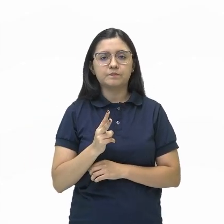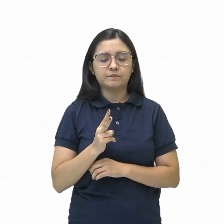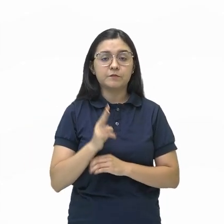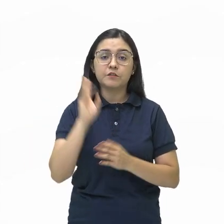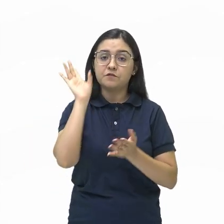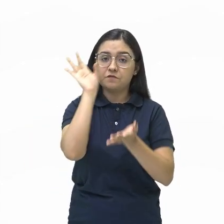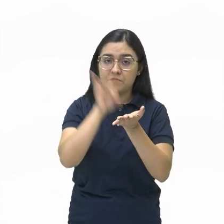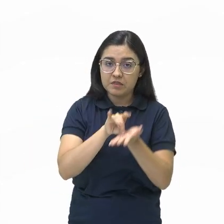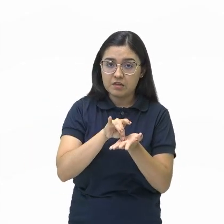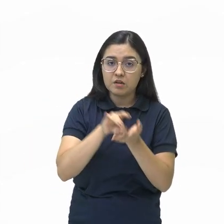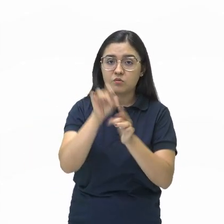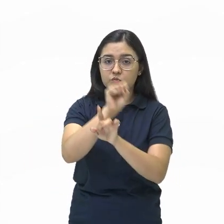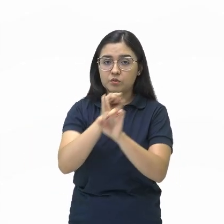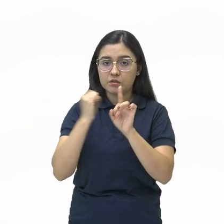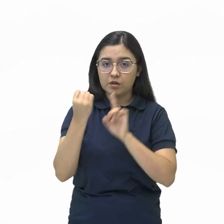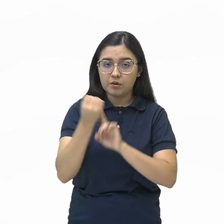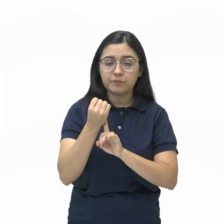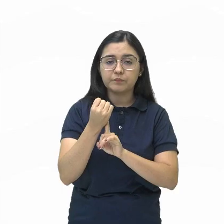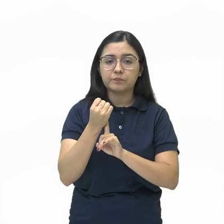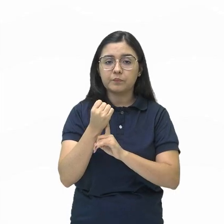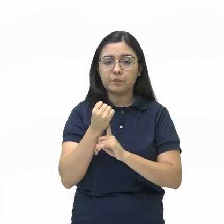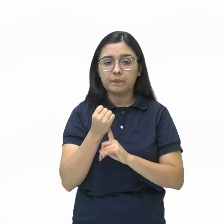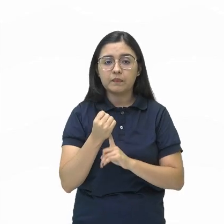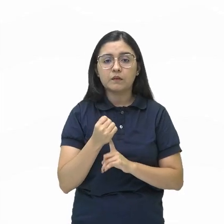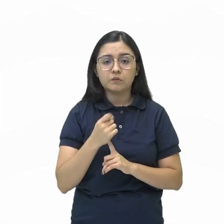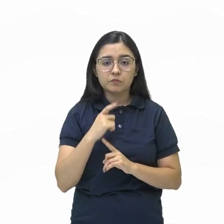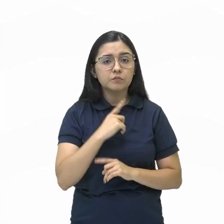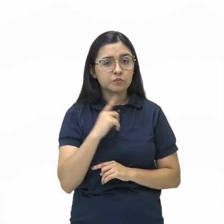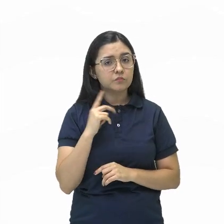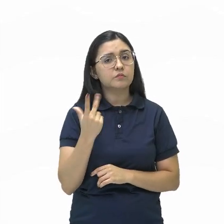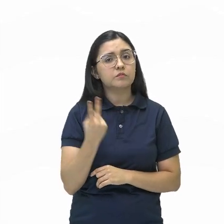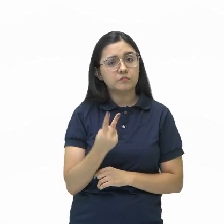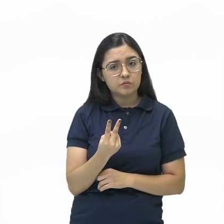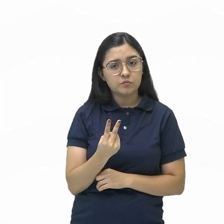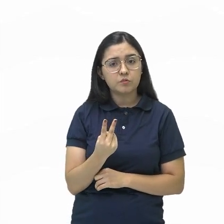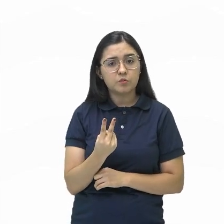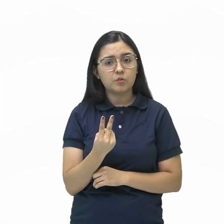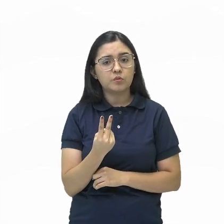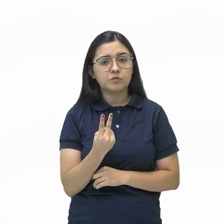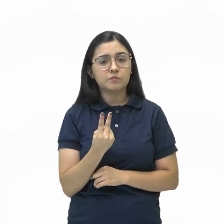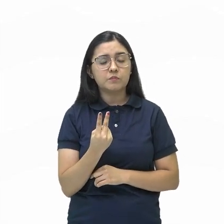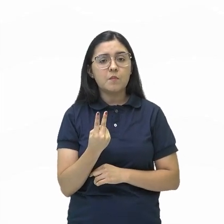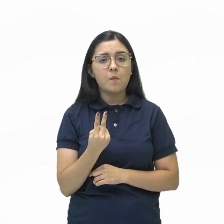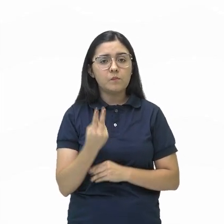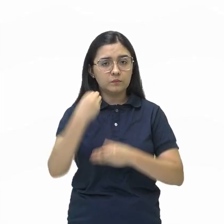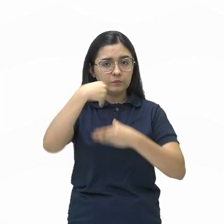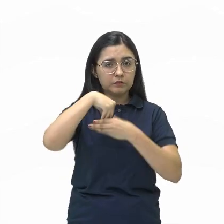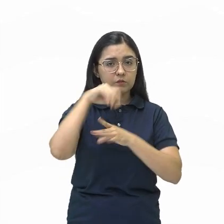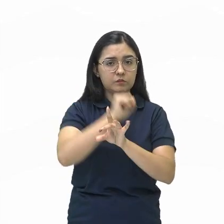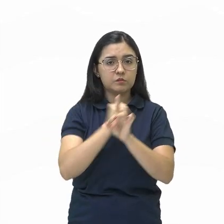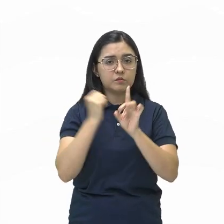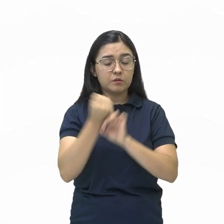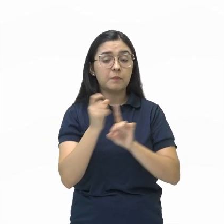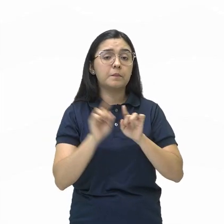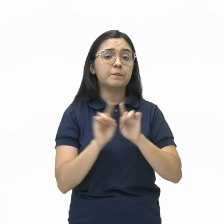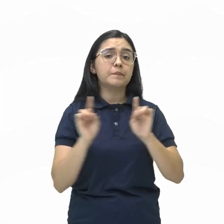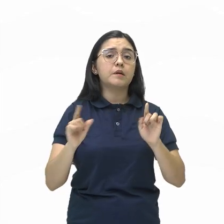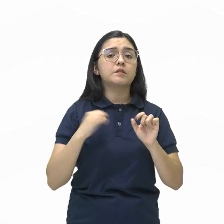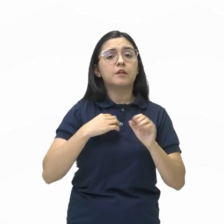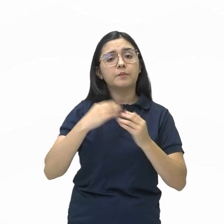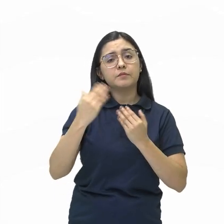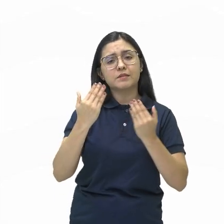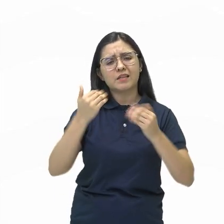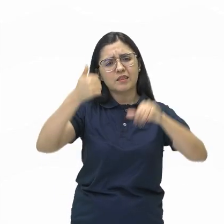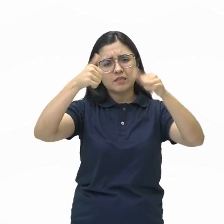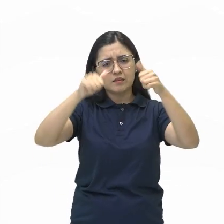realidade social, eles estão ali, né? Funcionando. Aqui nós estamos analisando de uma forma mais didática